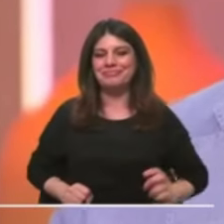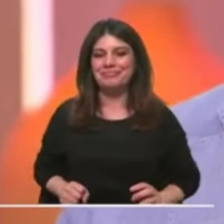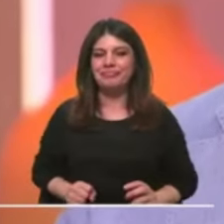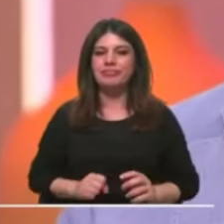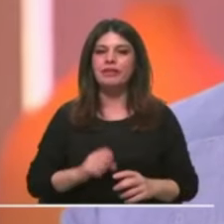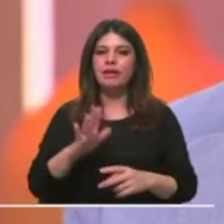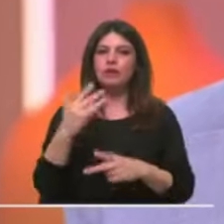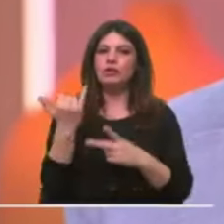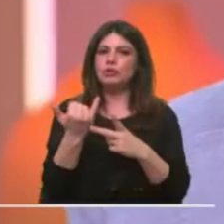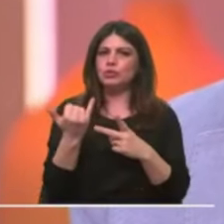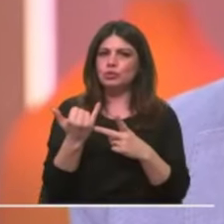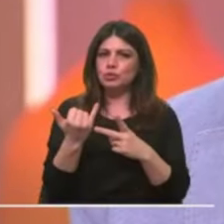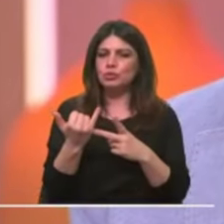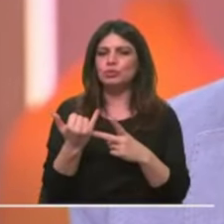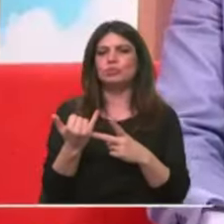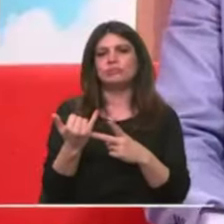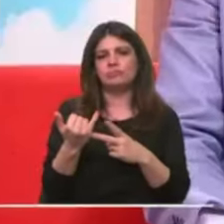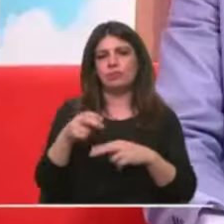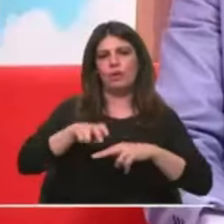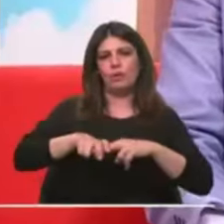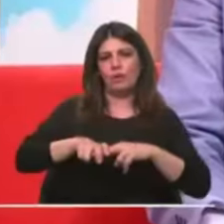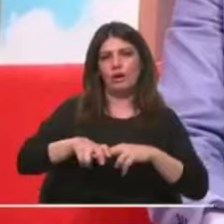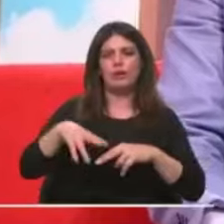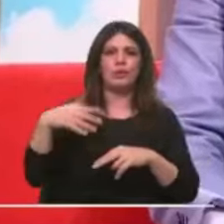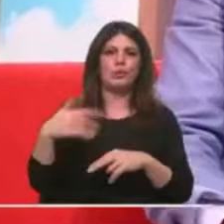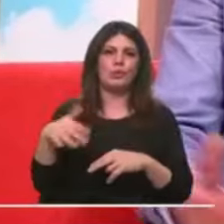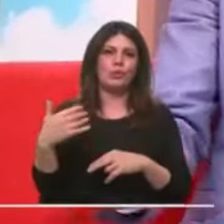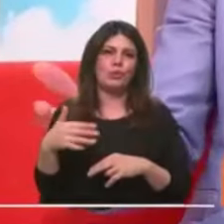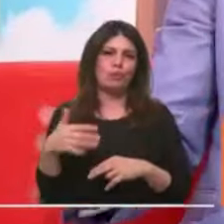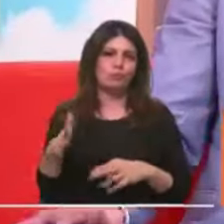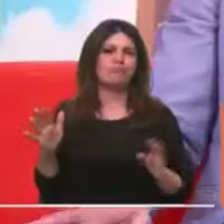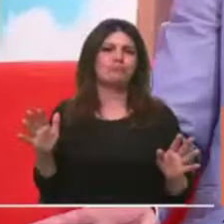Segundo lugar da máscara, fica bem em qualquer parte do mundo.